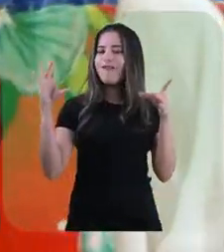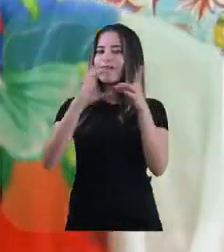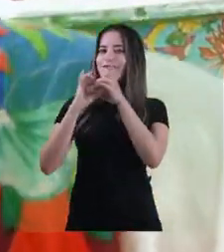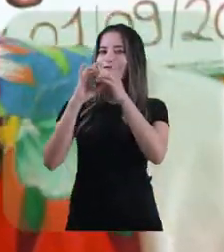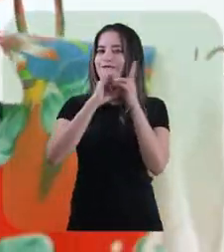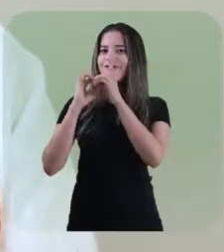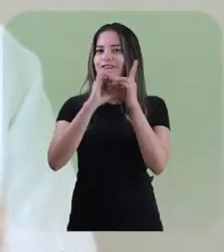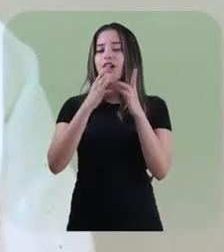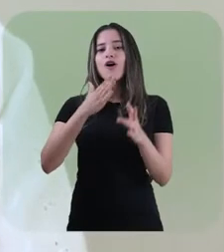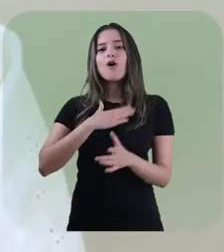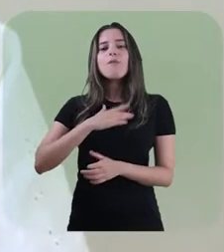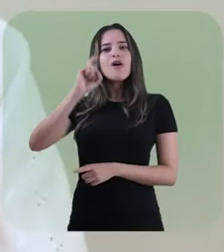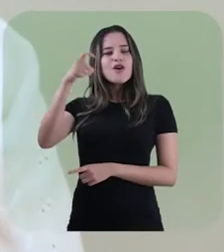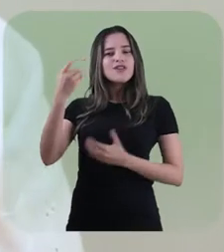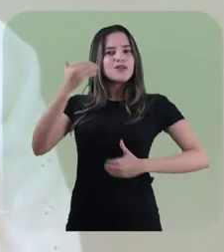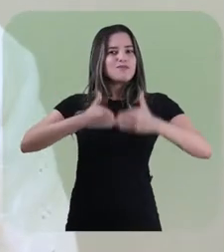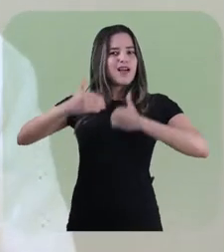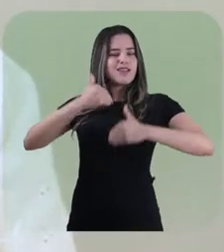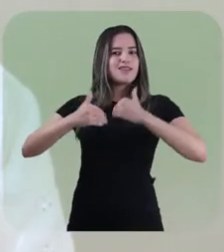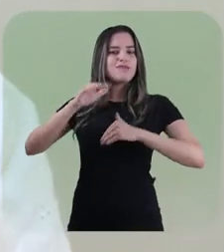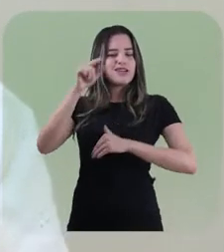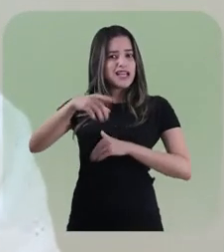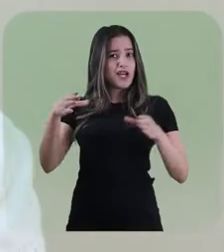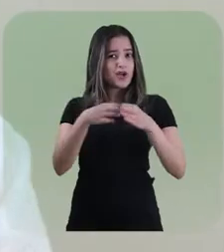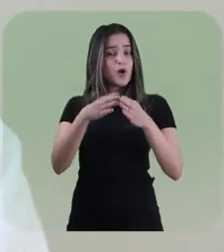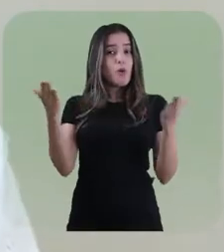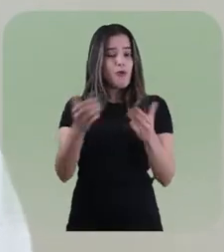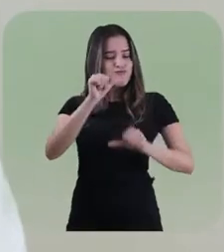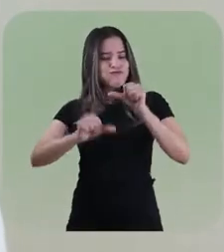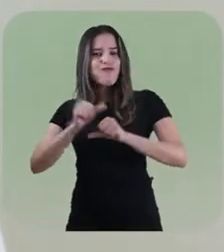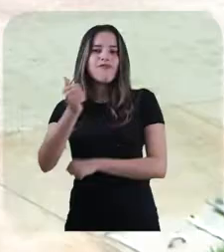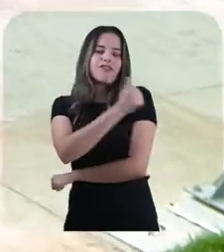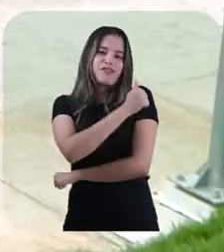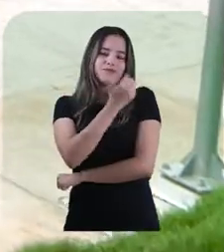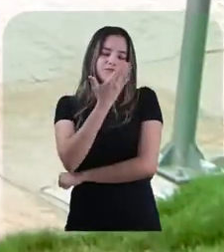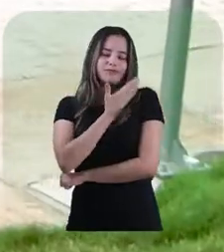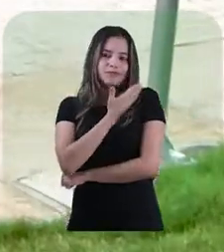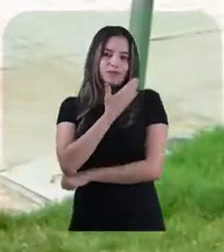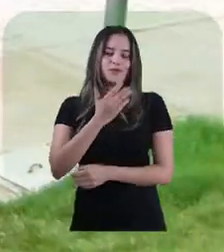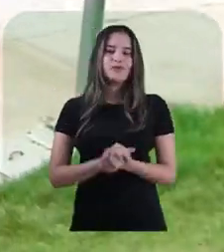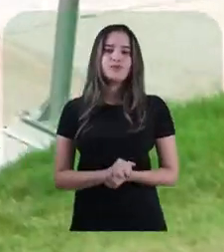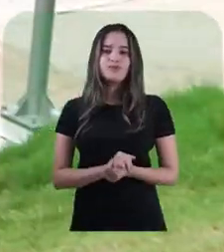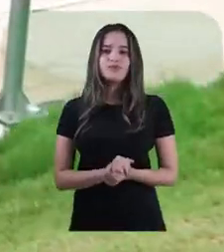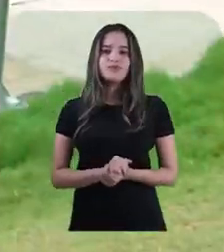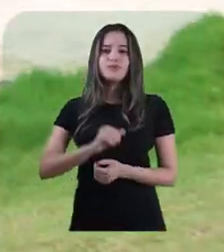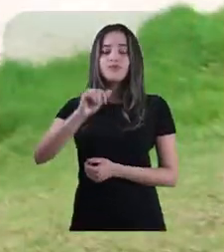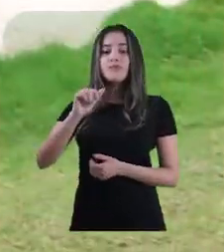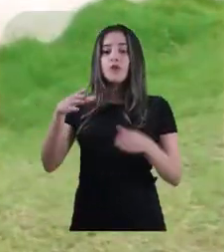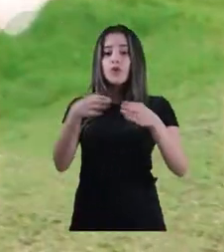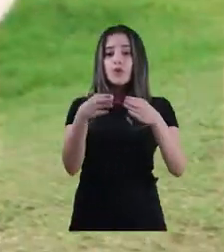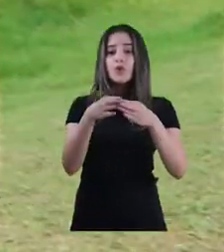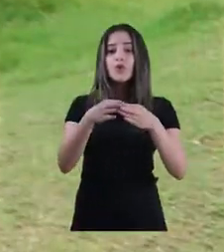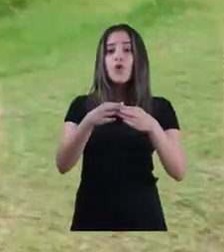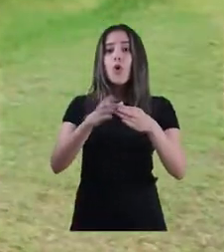vínculos os meus Reis alunos aqui os integrantes literário eles são meus amigos hoje o literato que ele tem uma uma